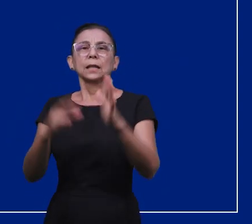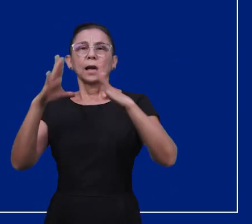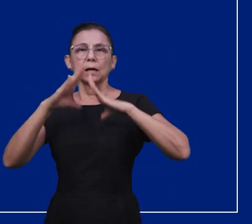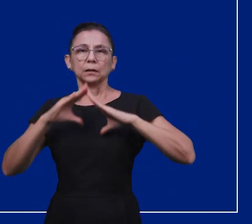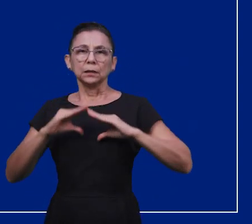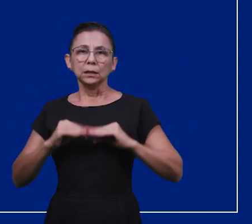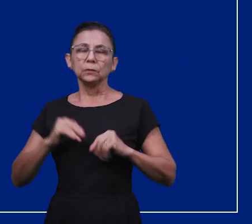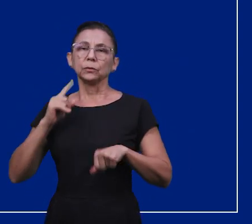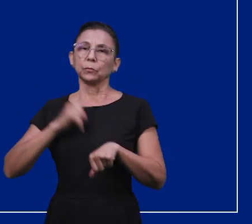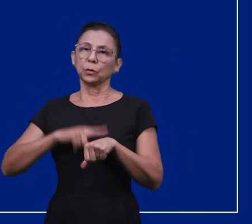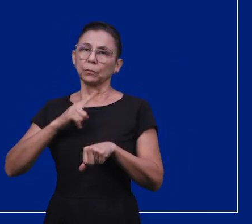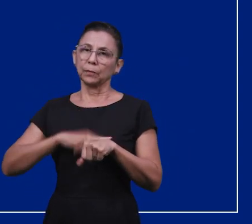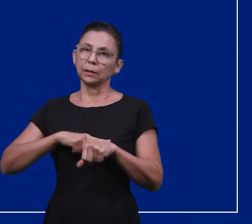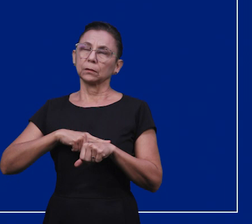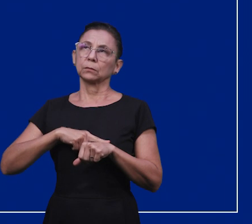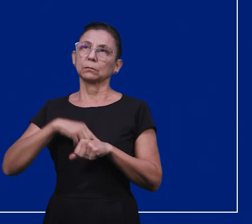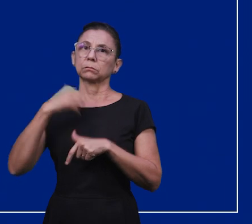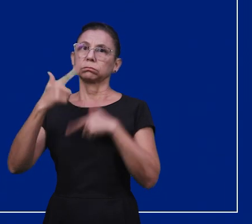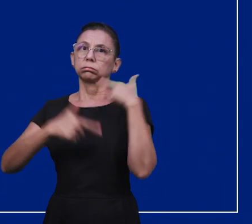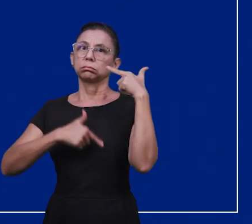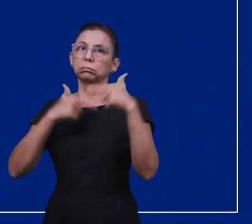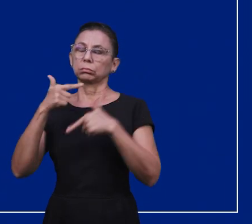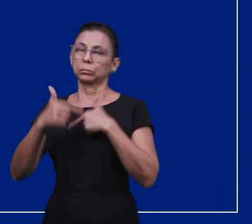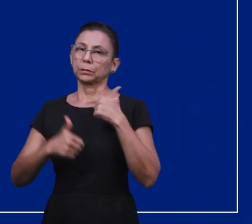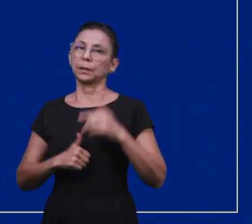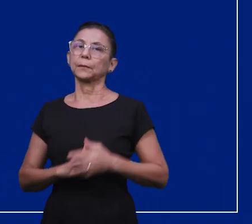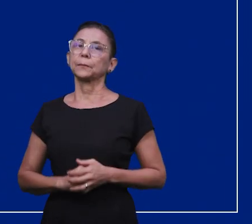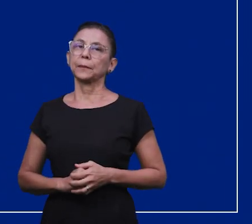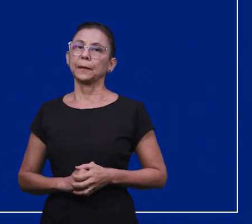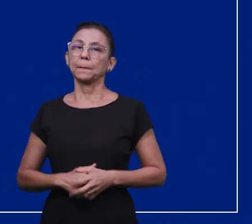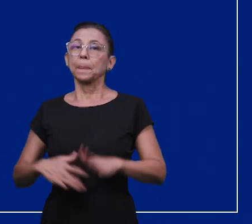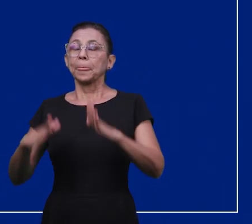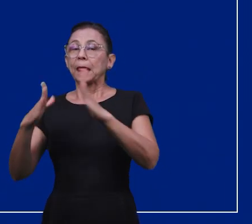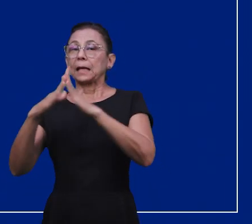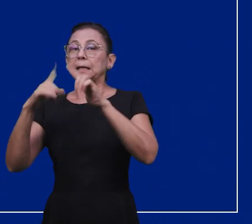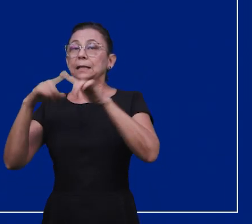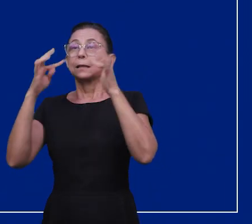das lutas. A igreja vive e testifica desse